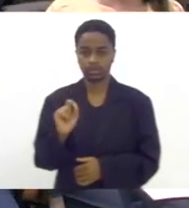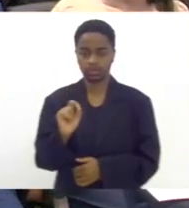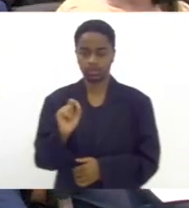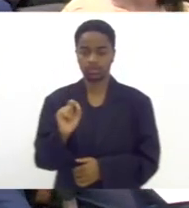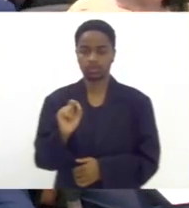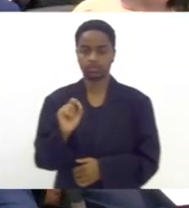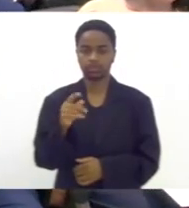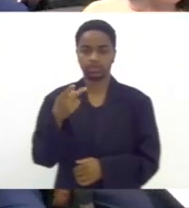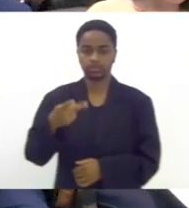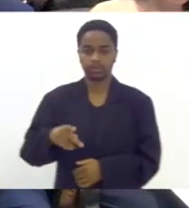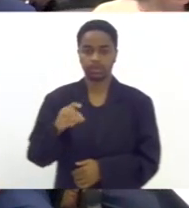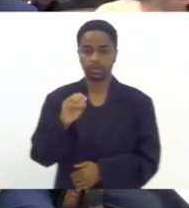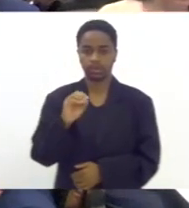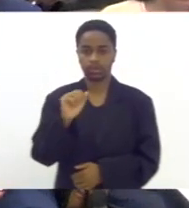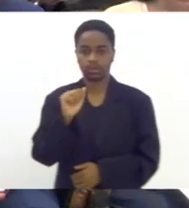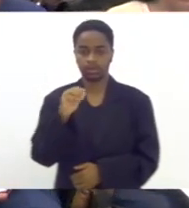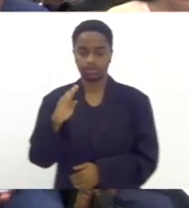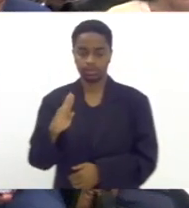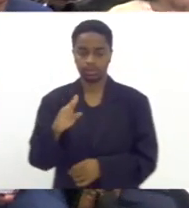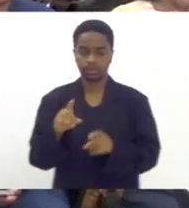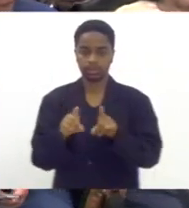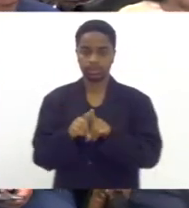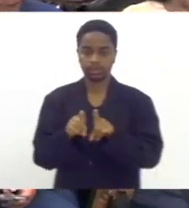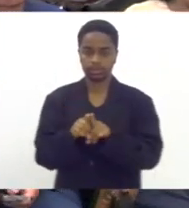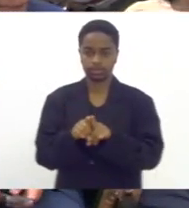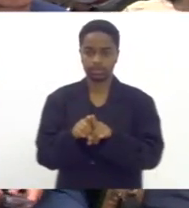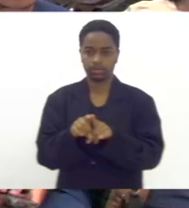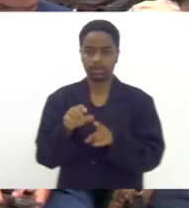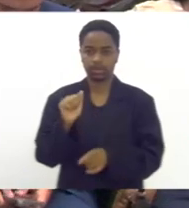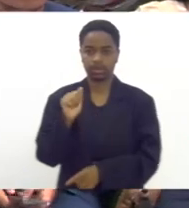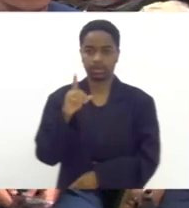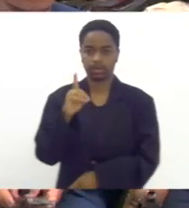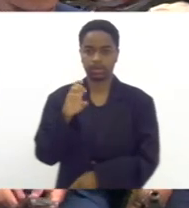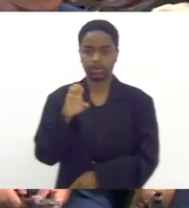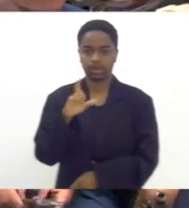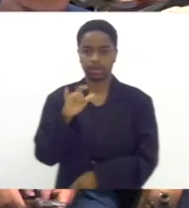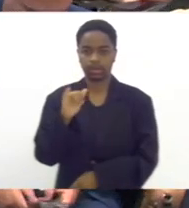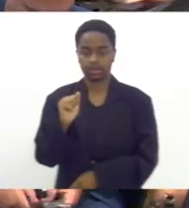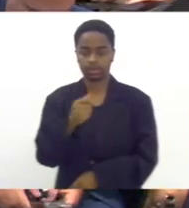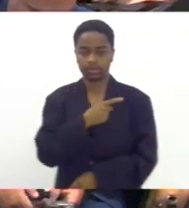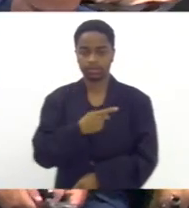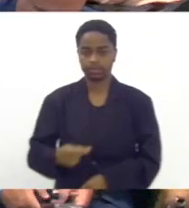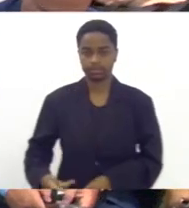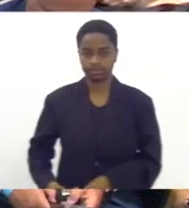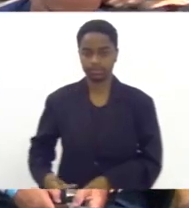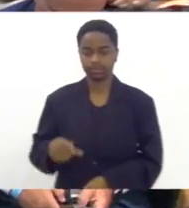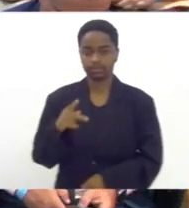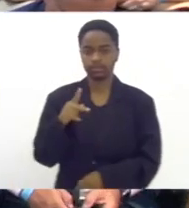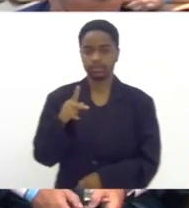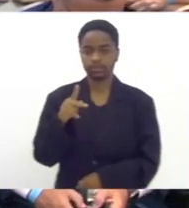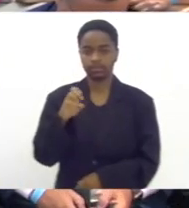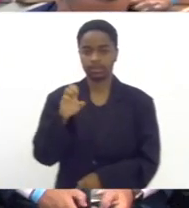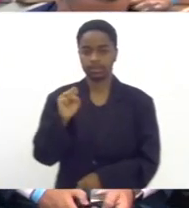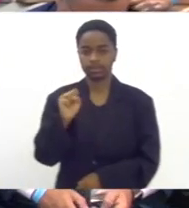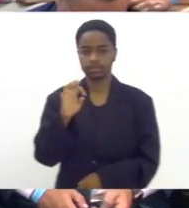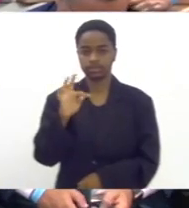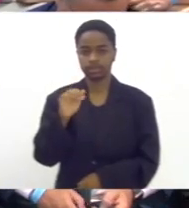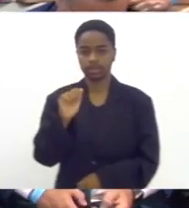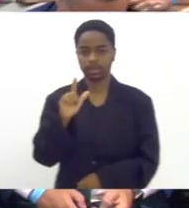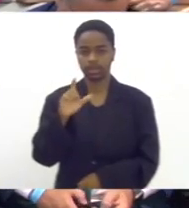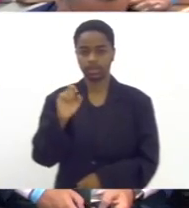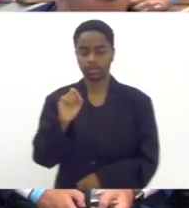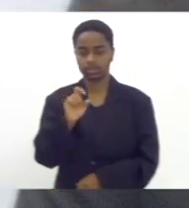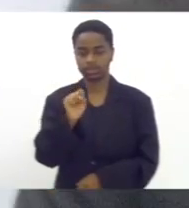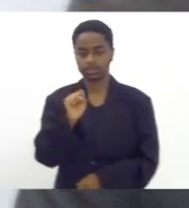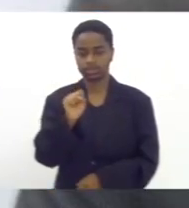OAB da comissão de Defesa do Consumidor e senora Adélia Matos Lima presidente da associação pestal de Guapimirim cidade do meu